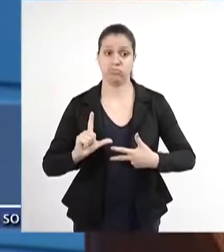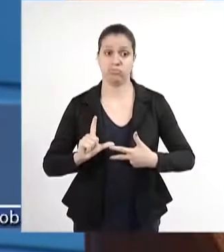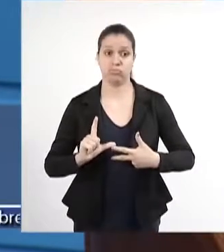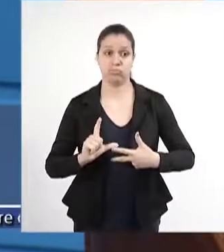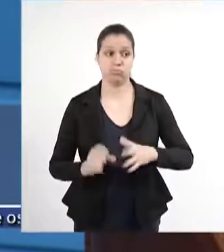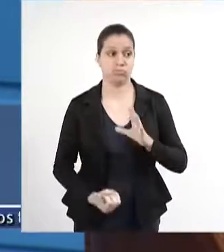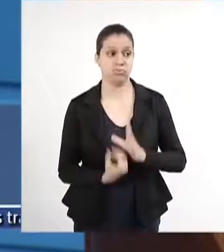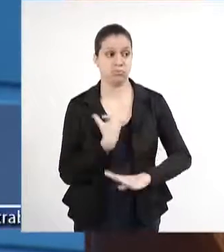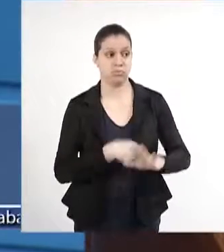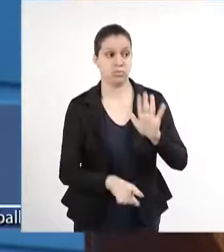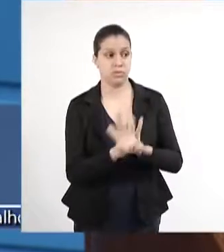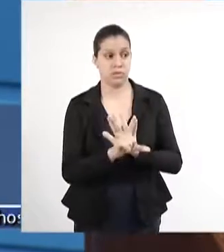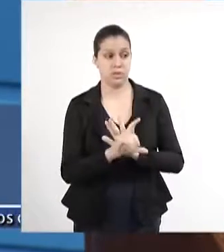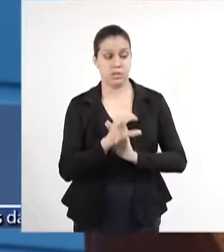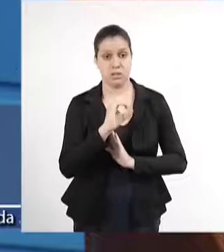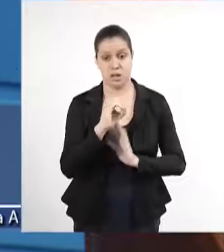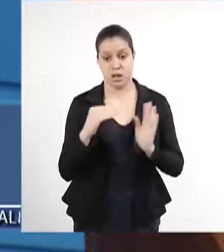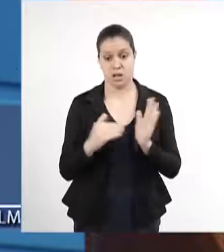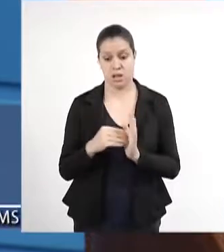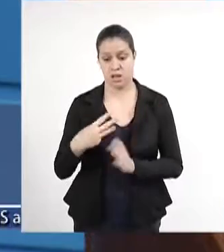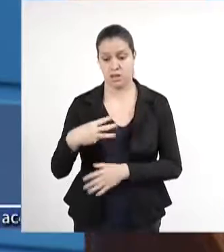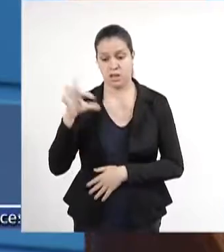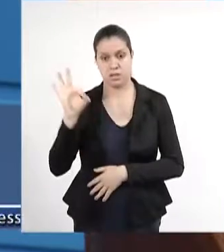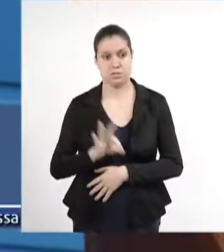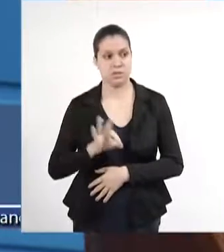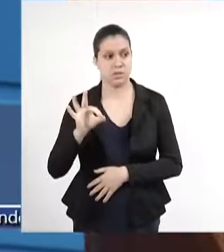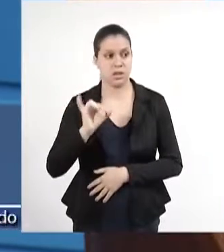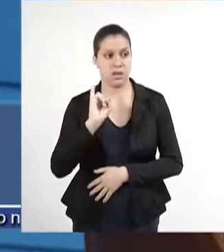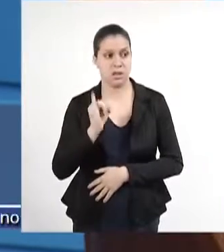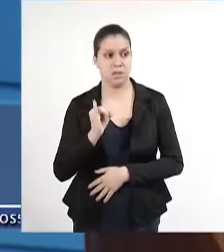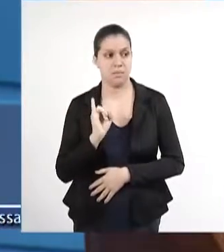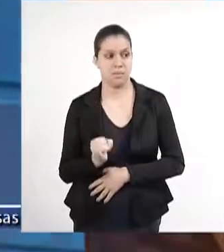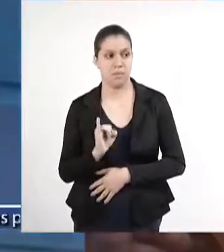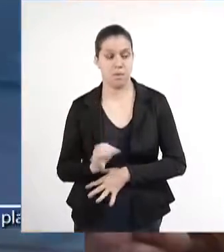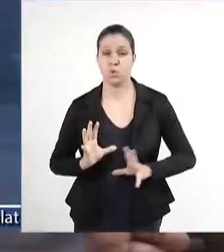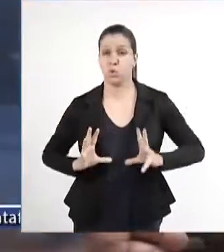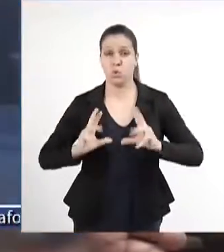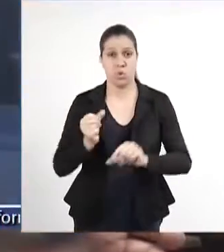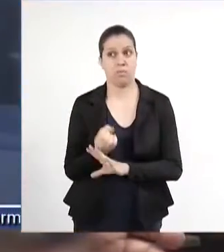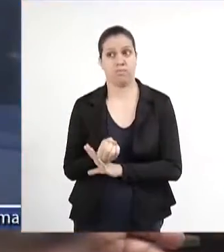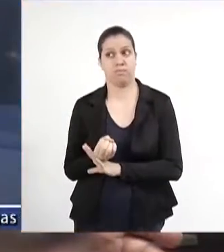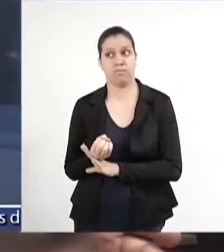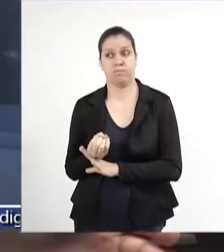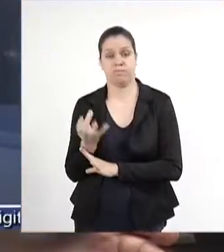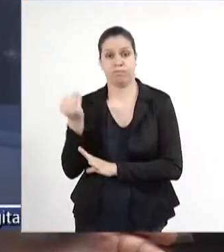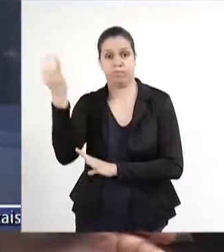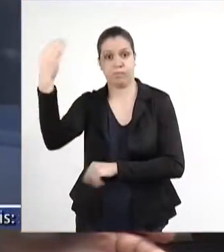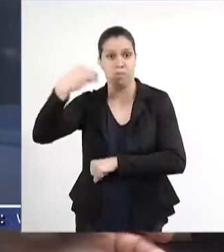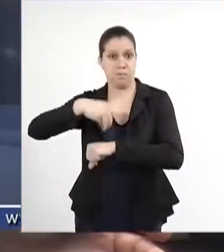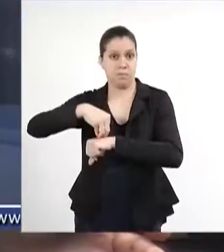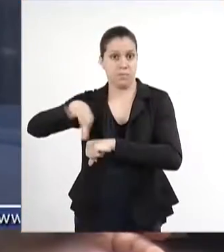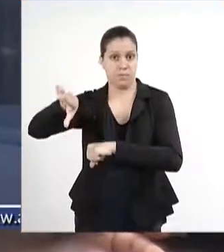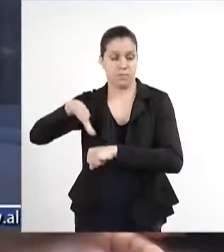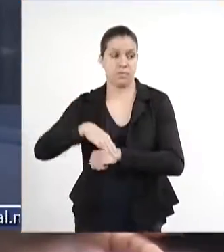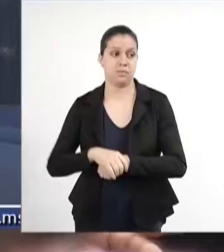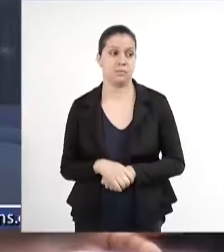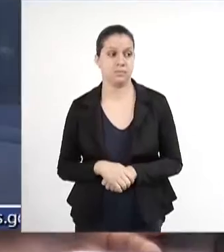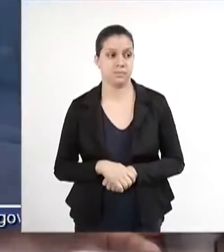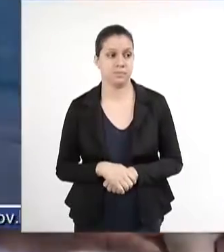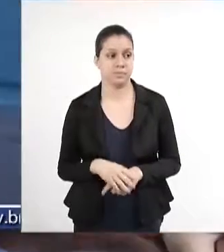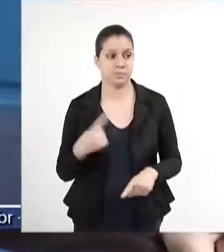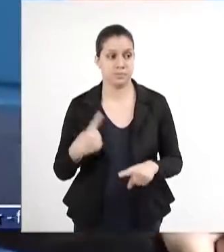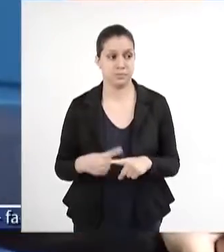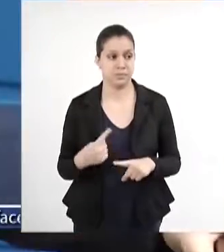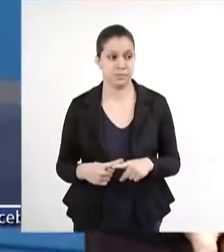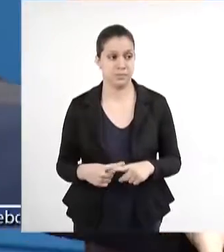0% a 3% o imposto da exportação. Que é muito simples o Brasil ficar fazendo